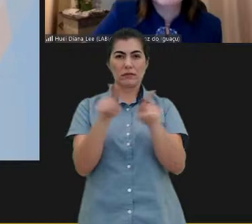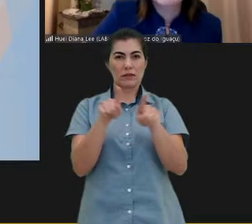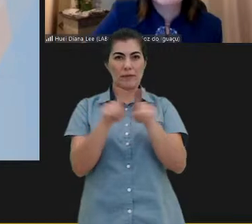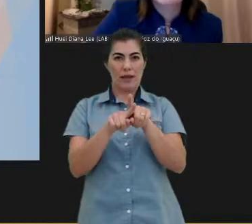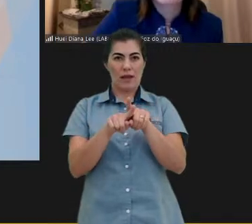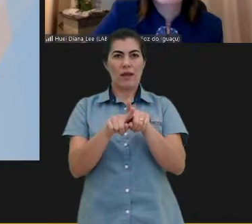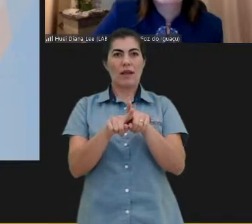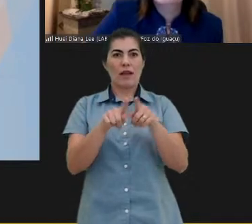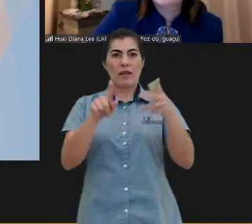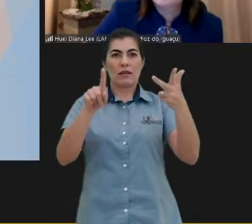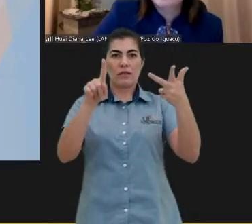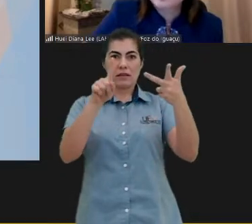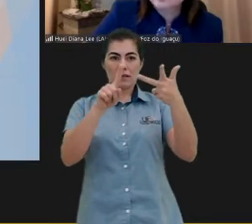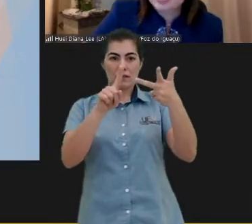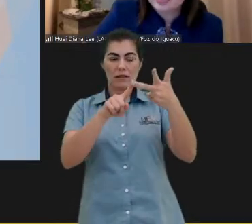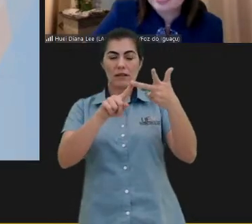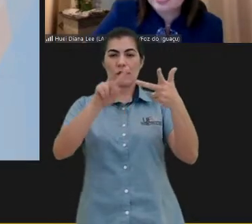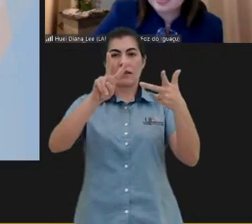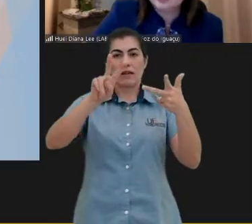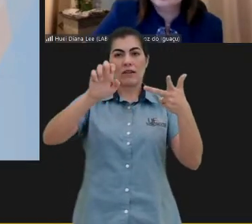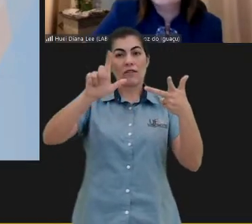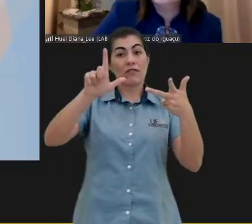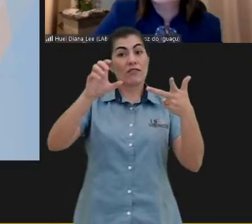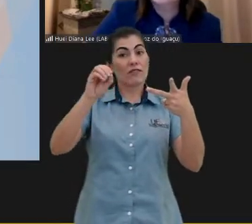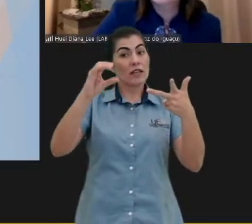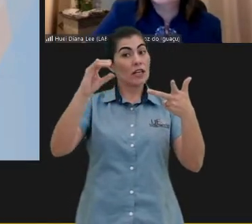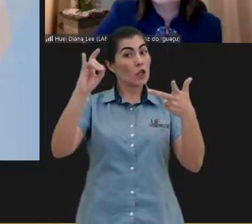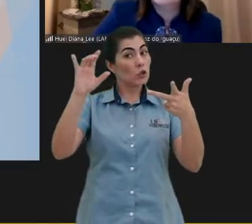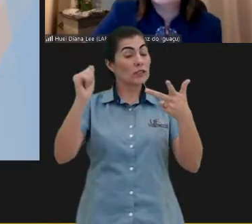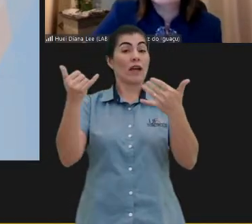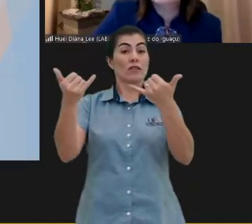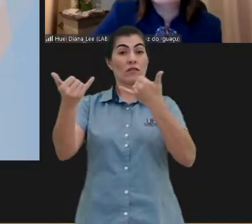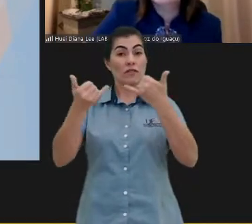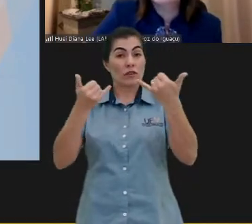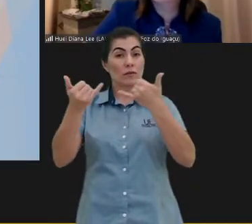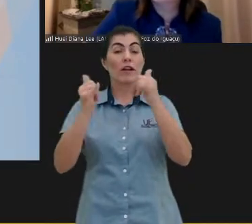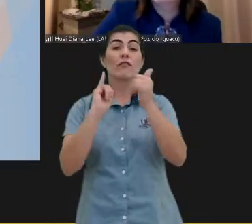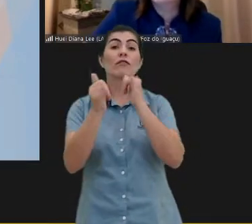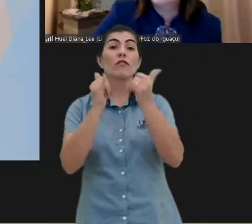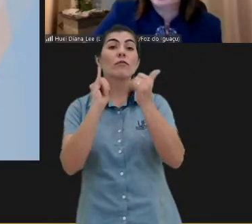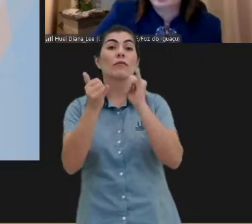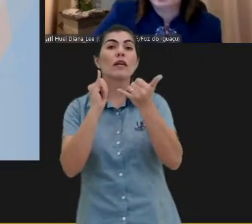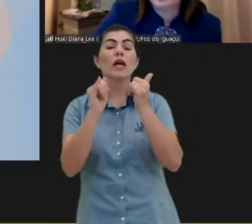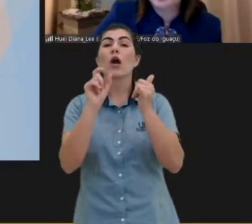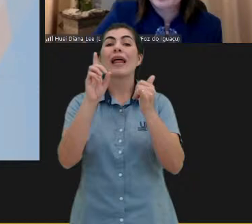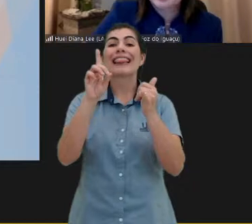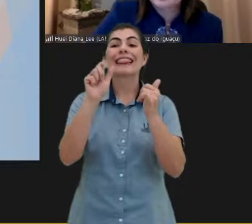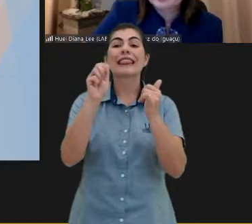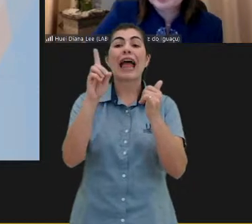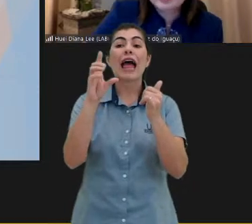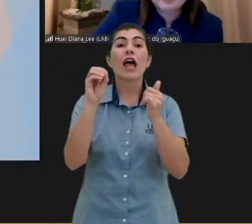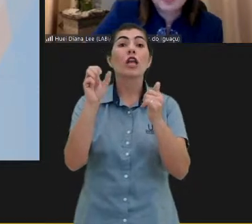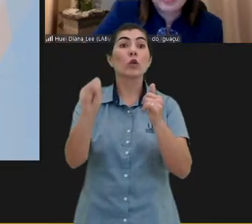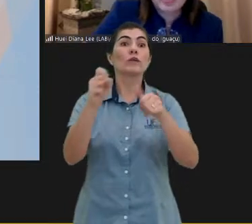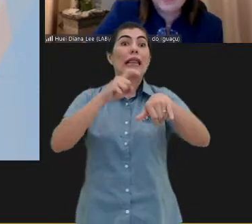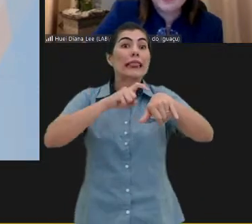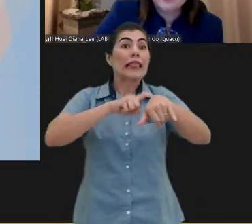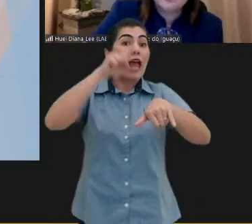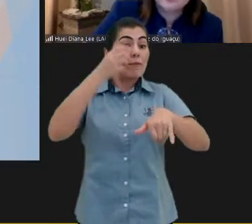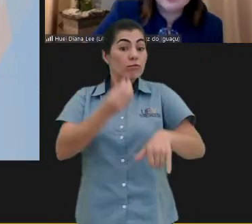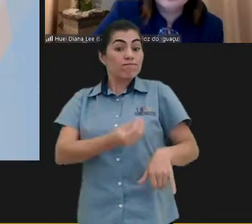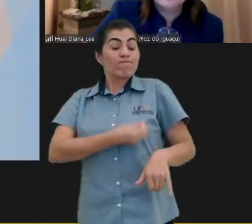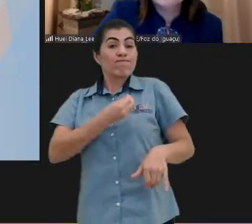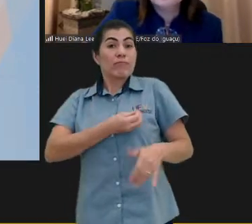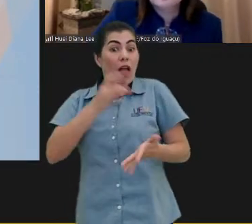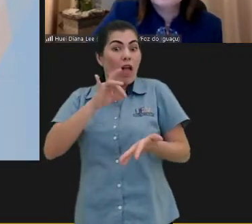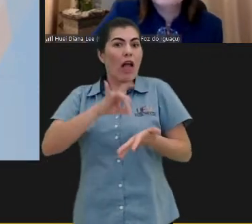velocidade. Muitos dados precisam ser analisados no que a gente chama de tempo real. A noção de tempo real, ela